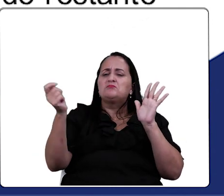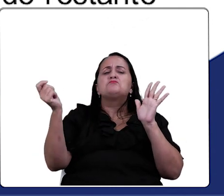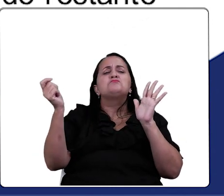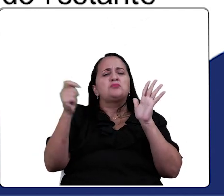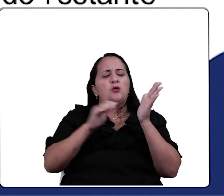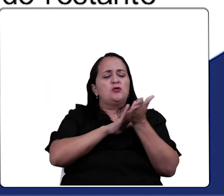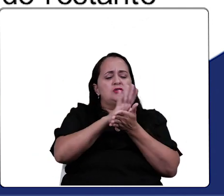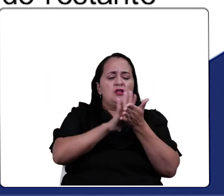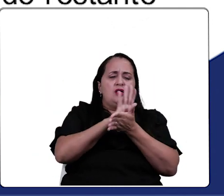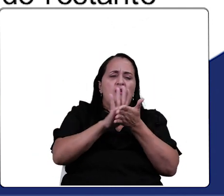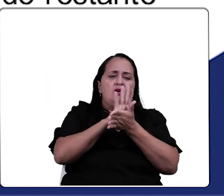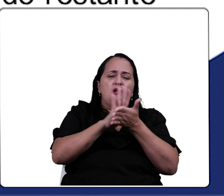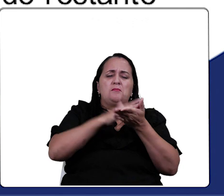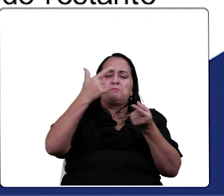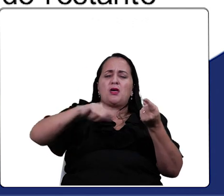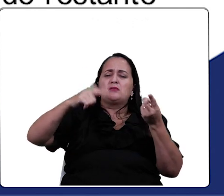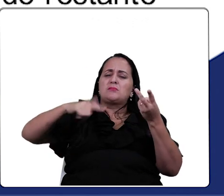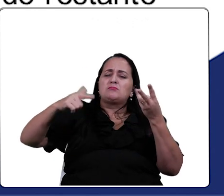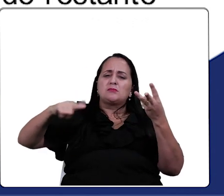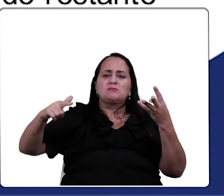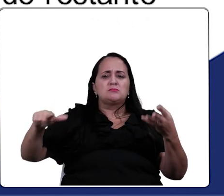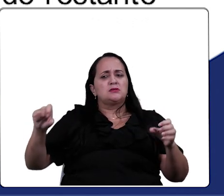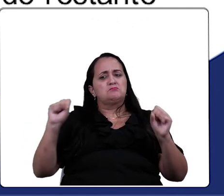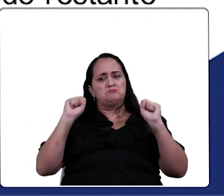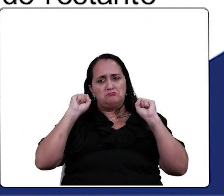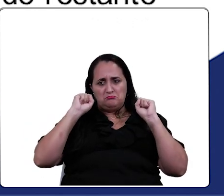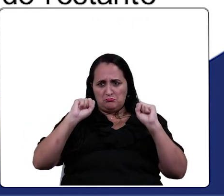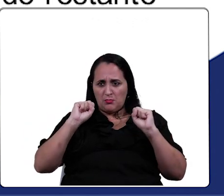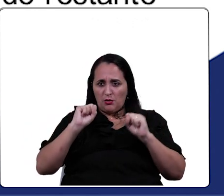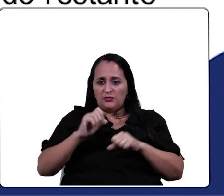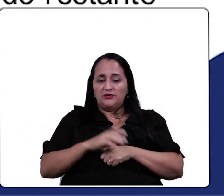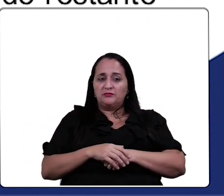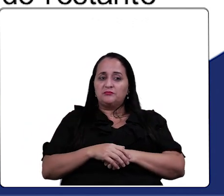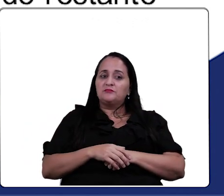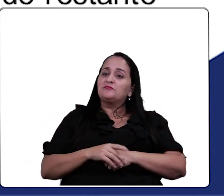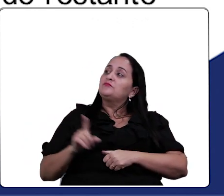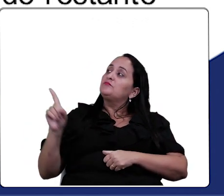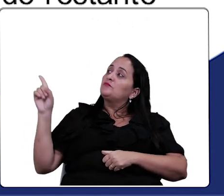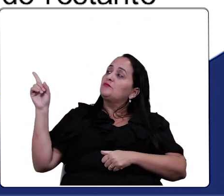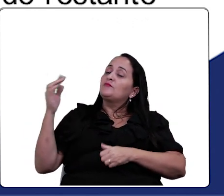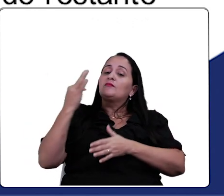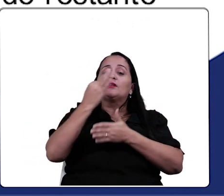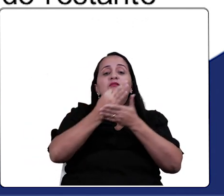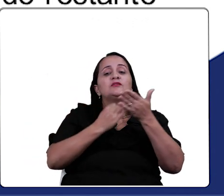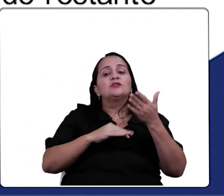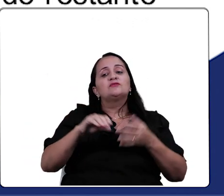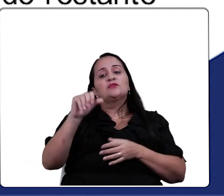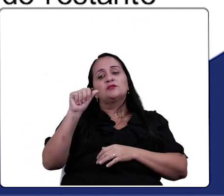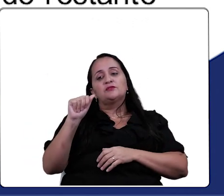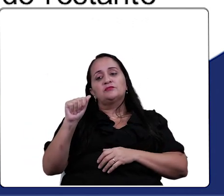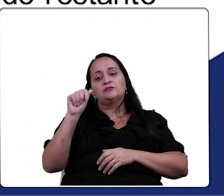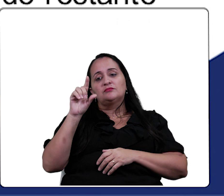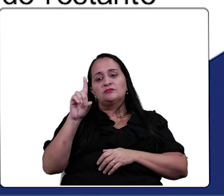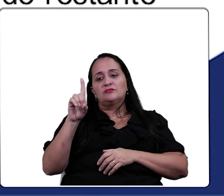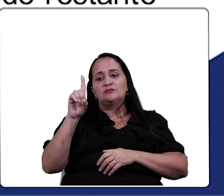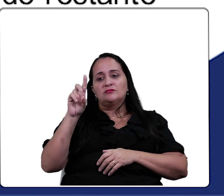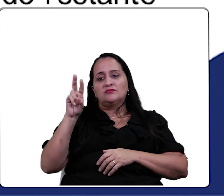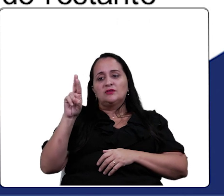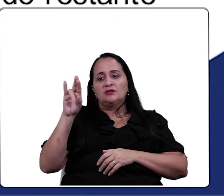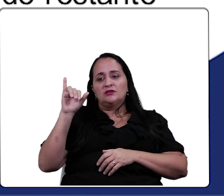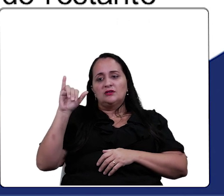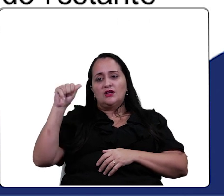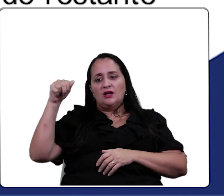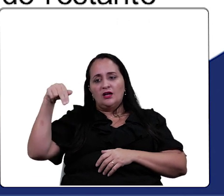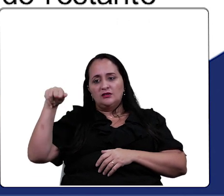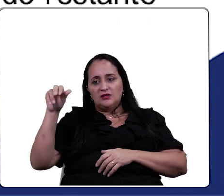lavada mais vezes. Quem escreveu este texto científico foi Adriana Bonomo e José